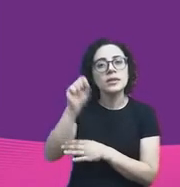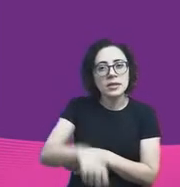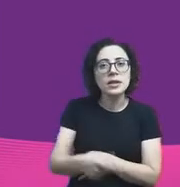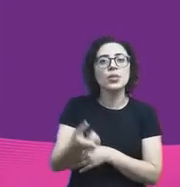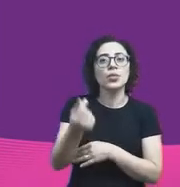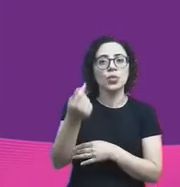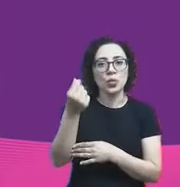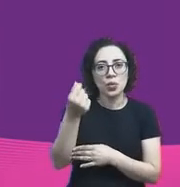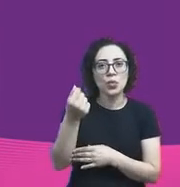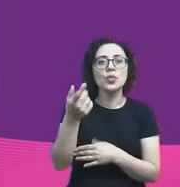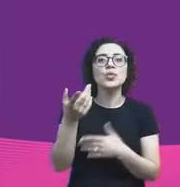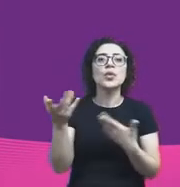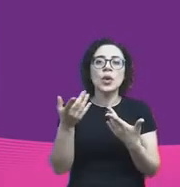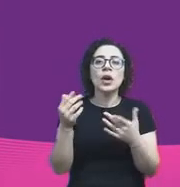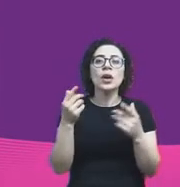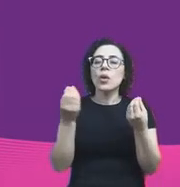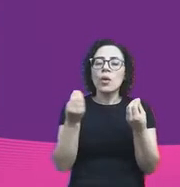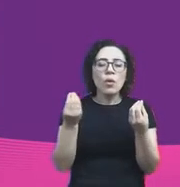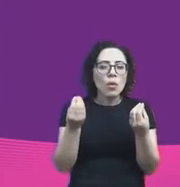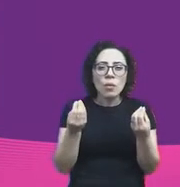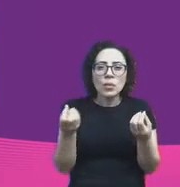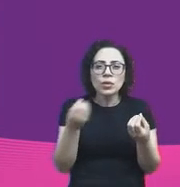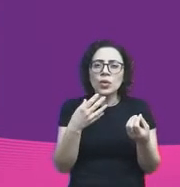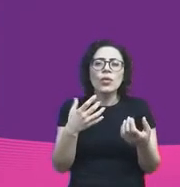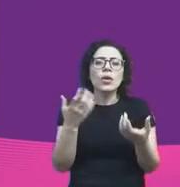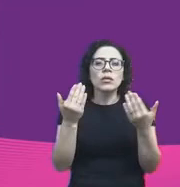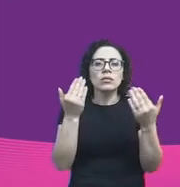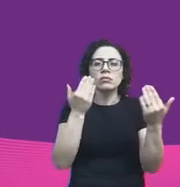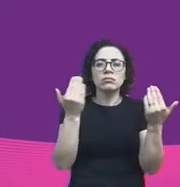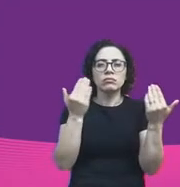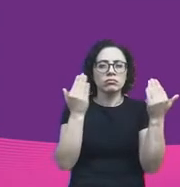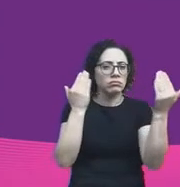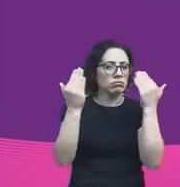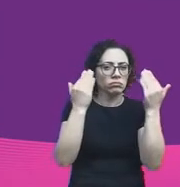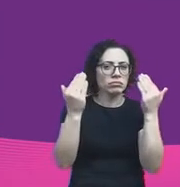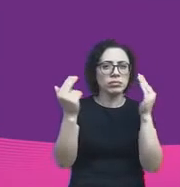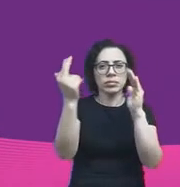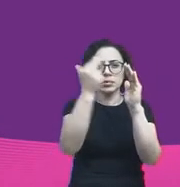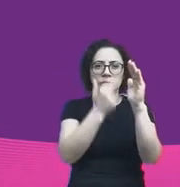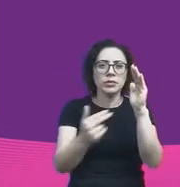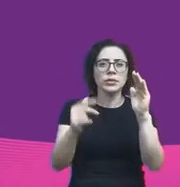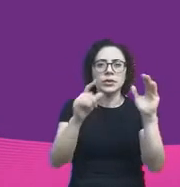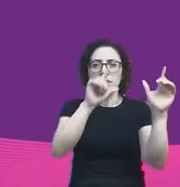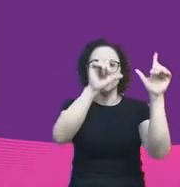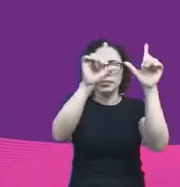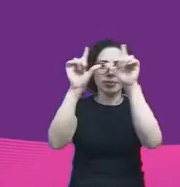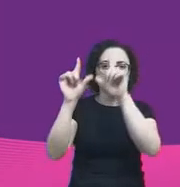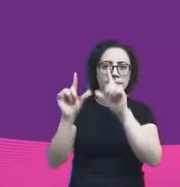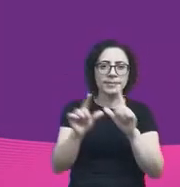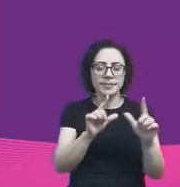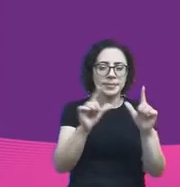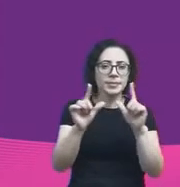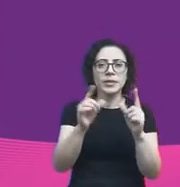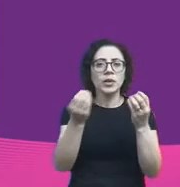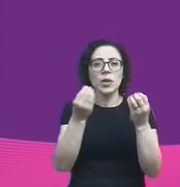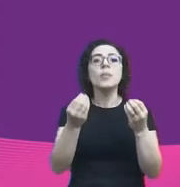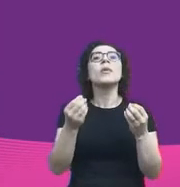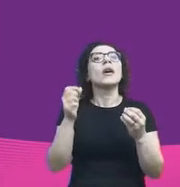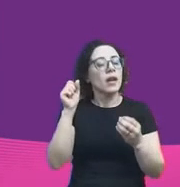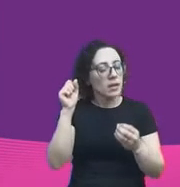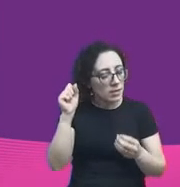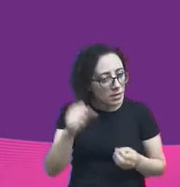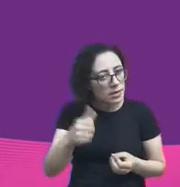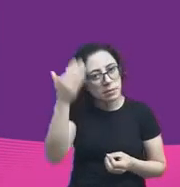moderna em que a compaixão é apresentada naqueles quadrinhos, então ela faz diferença para todos e só